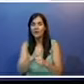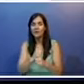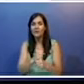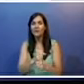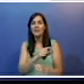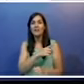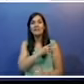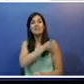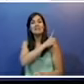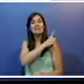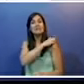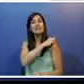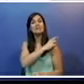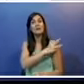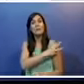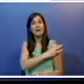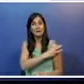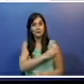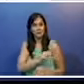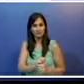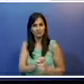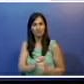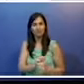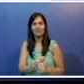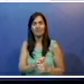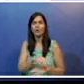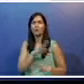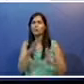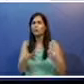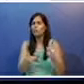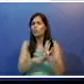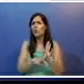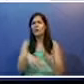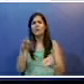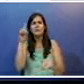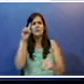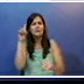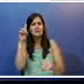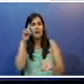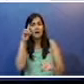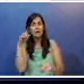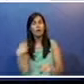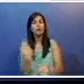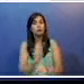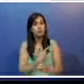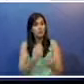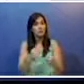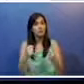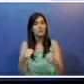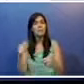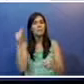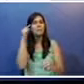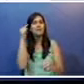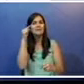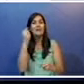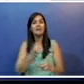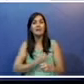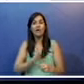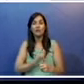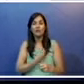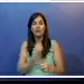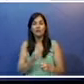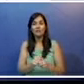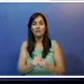ensino básico. As datas e os eventos são importantes para pensarmos sobre a vida e intensificarmos